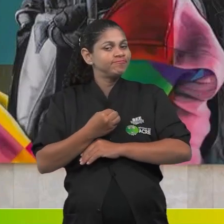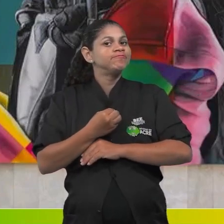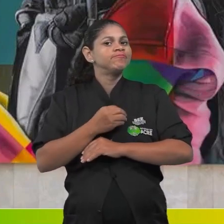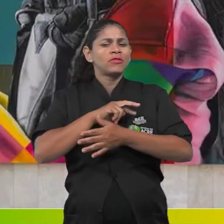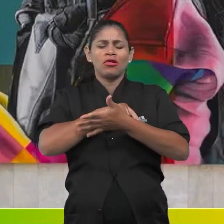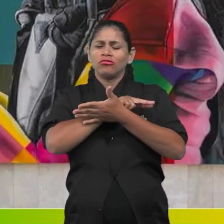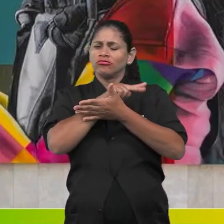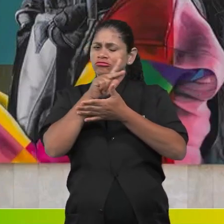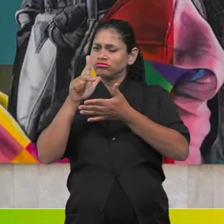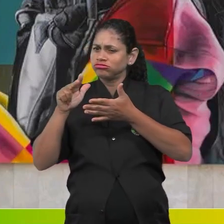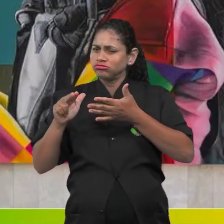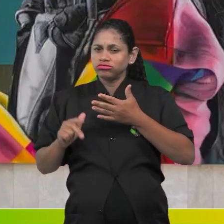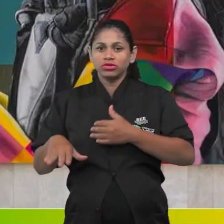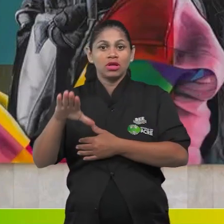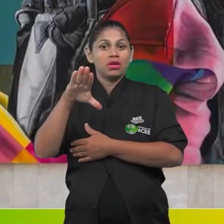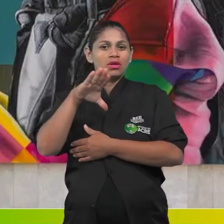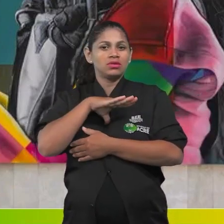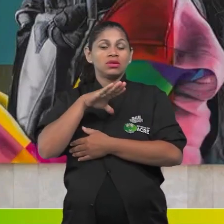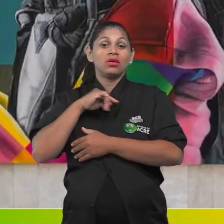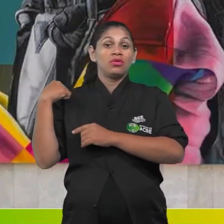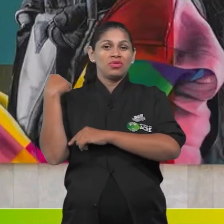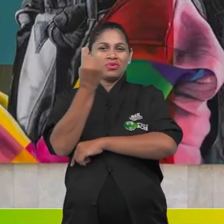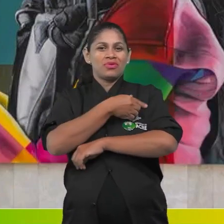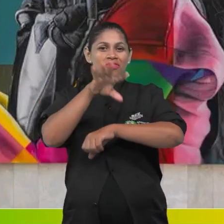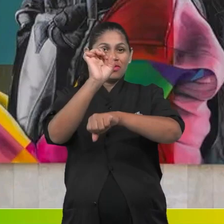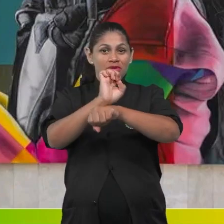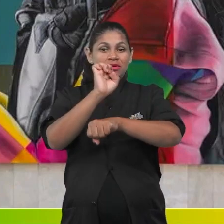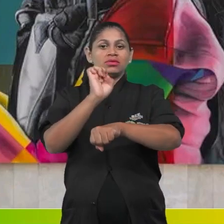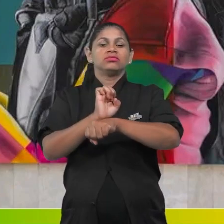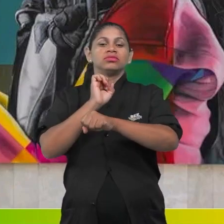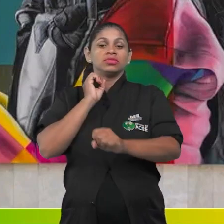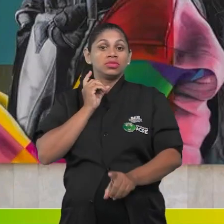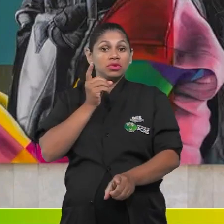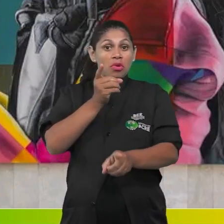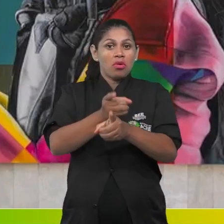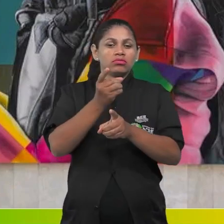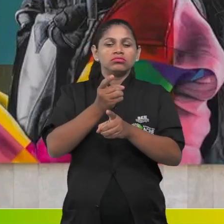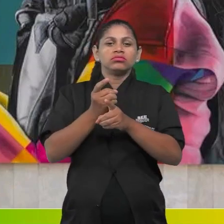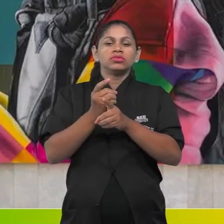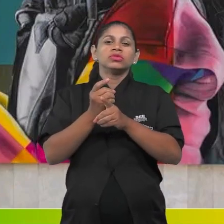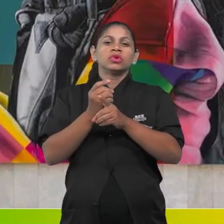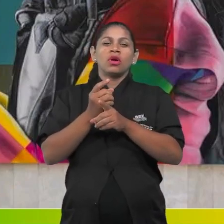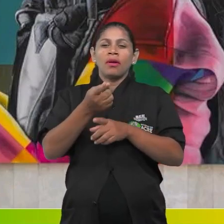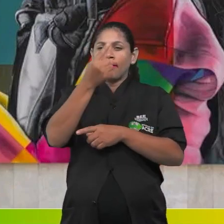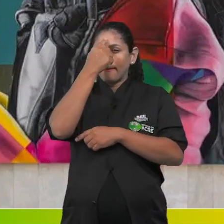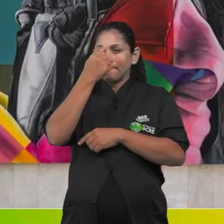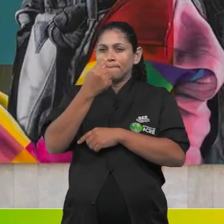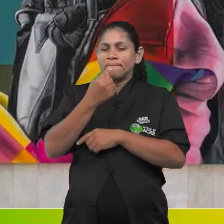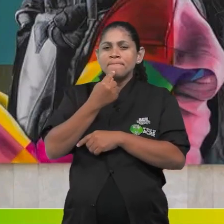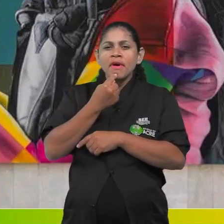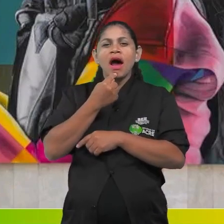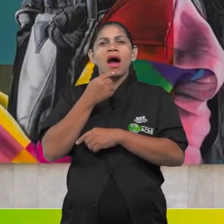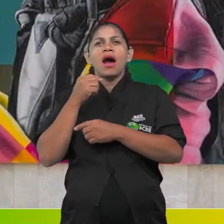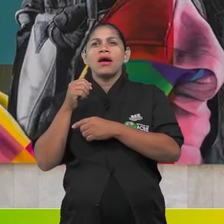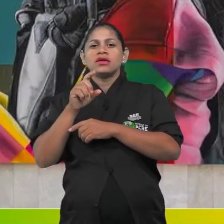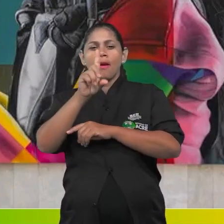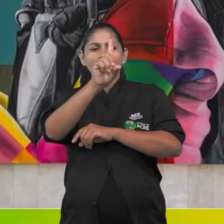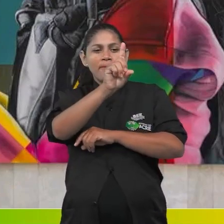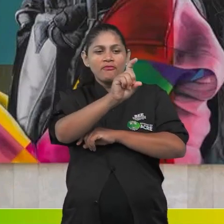várias cidades do nosso estado, a gente encontra paisagens contemporâneas, como grafite, por exemplo,